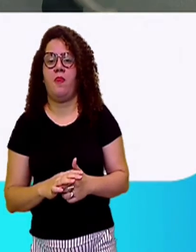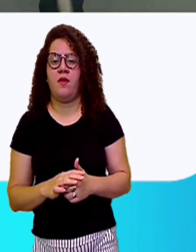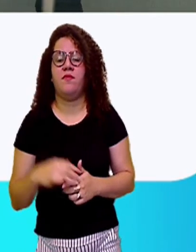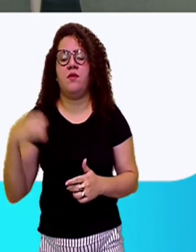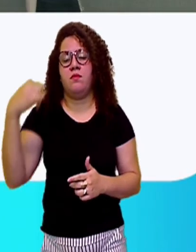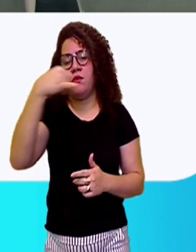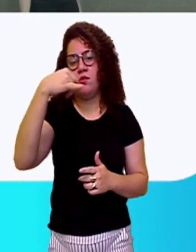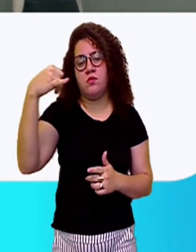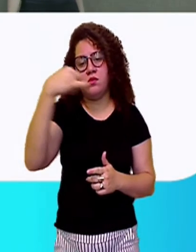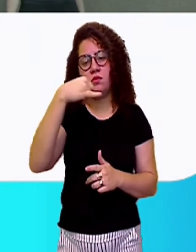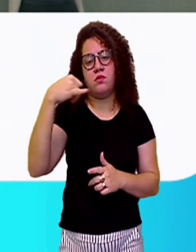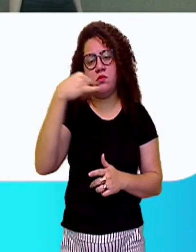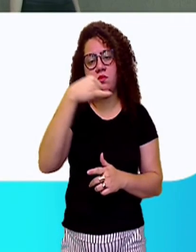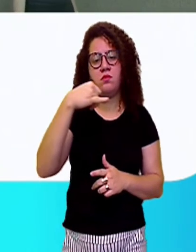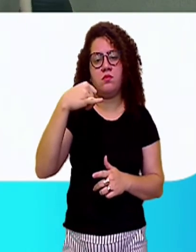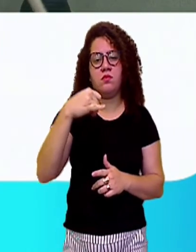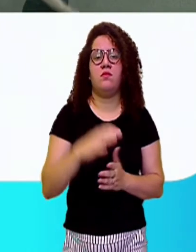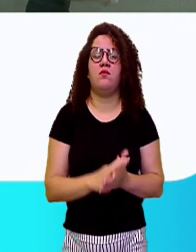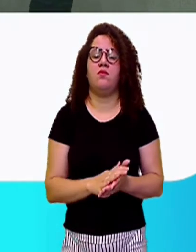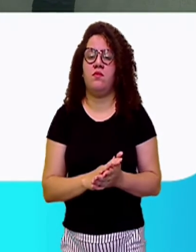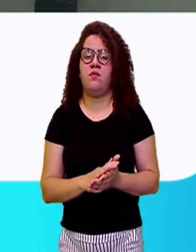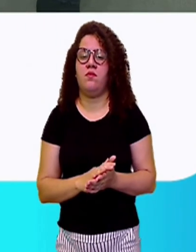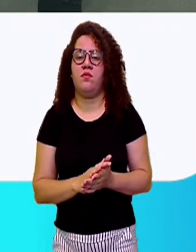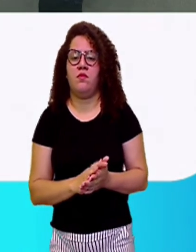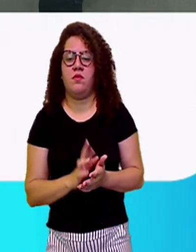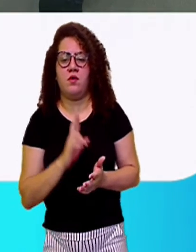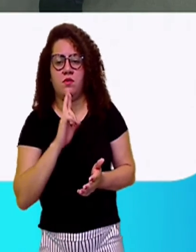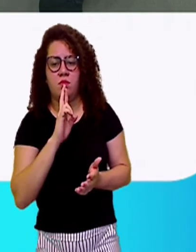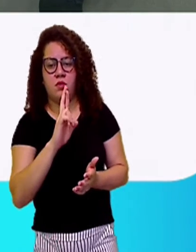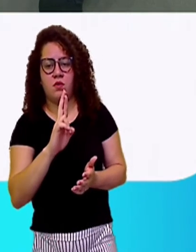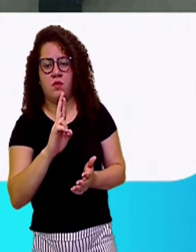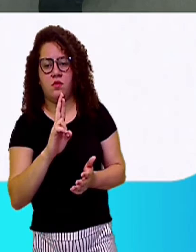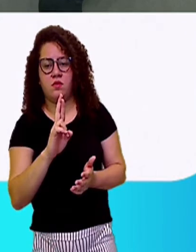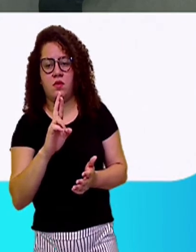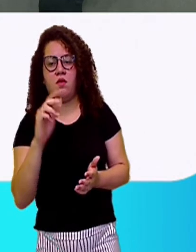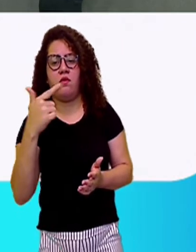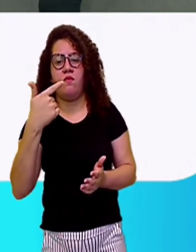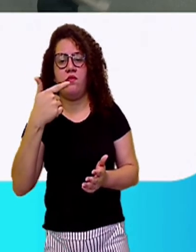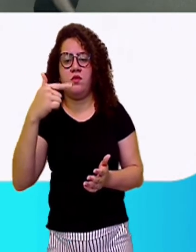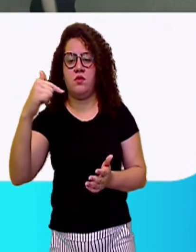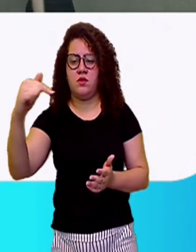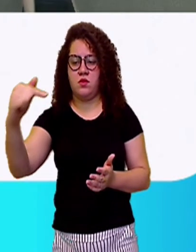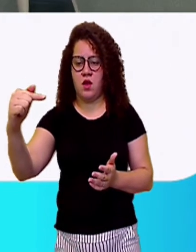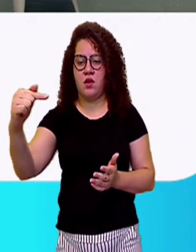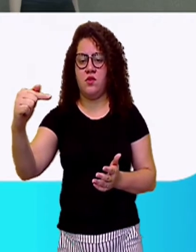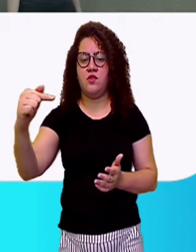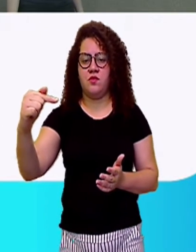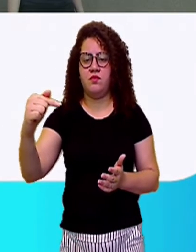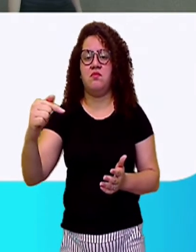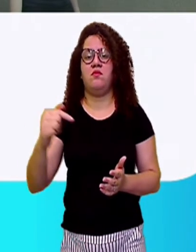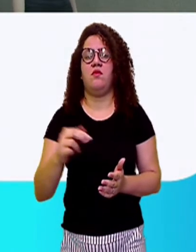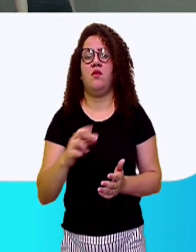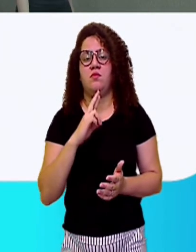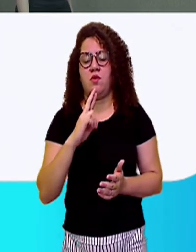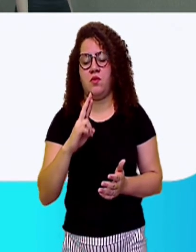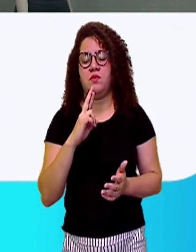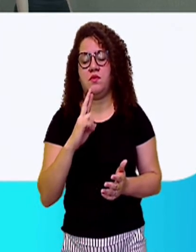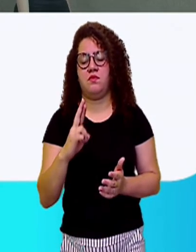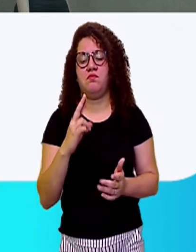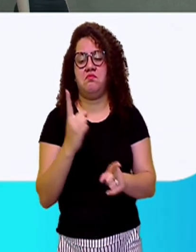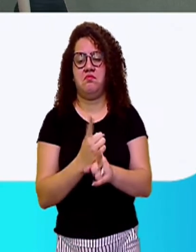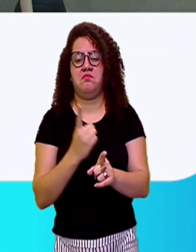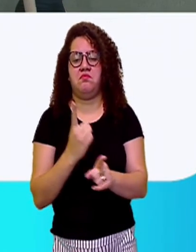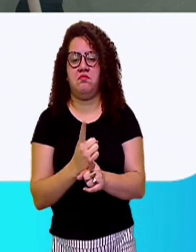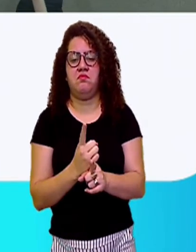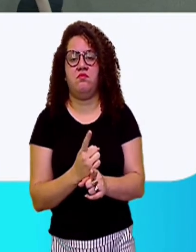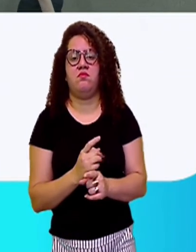aqui 420 menos 393, eu encontro também esse resultado aqui, que foi o que